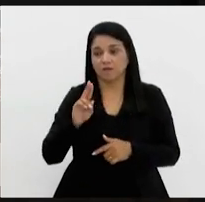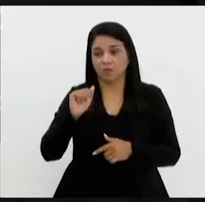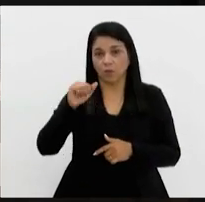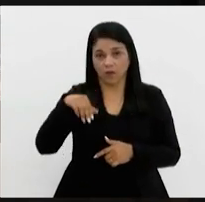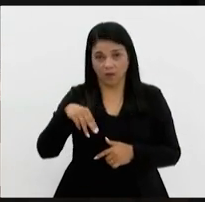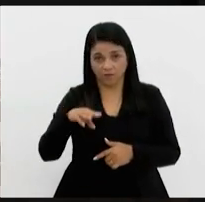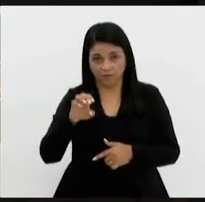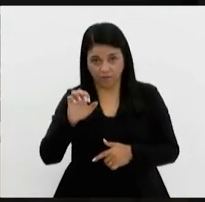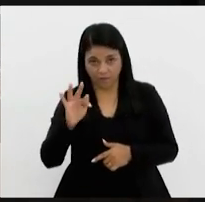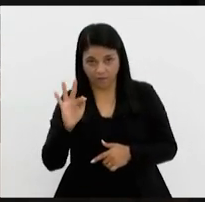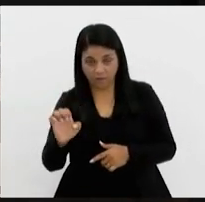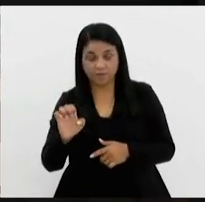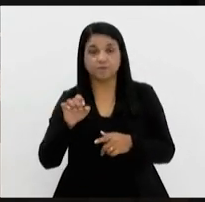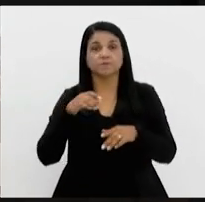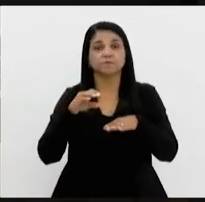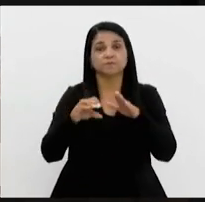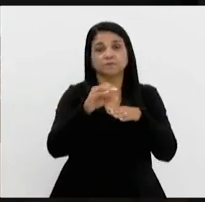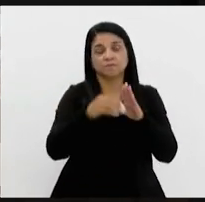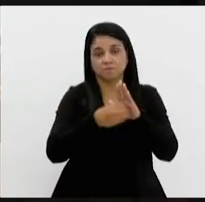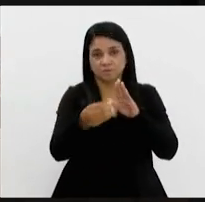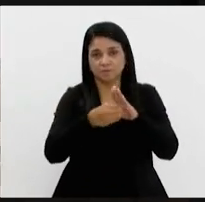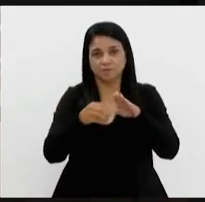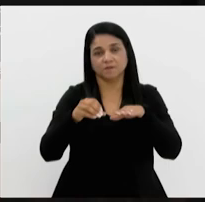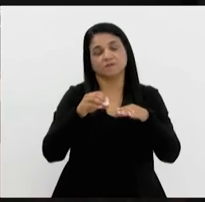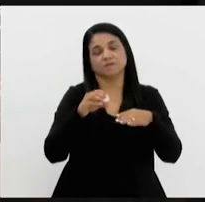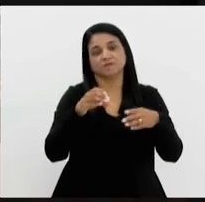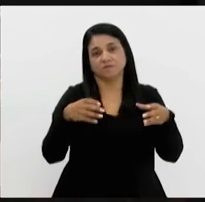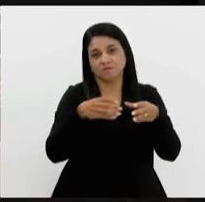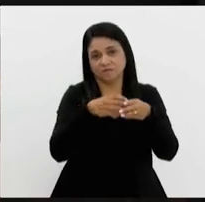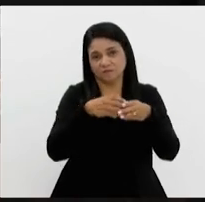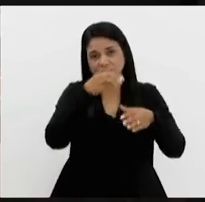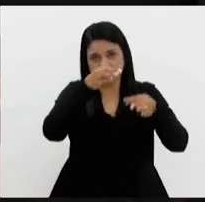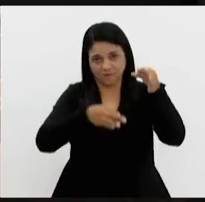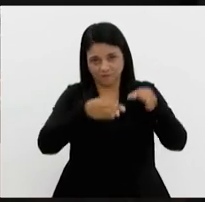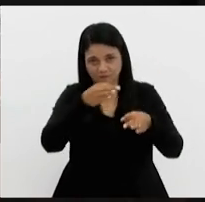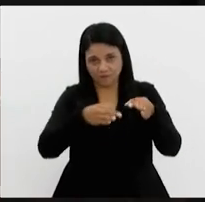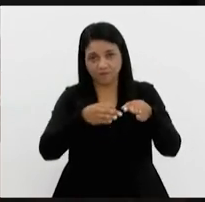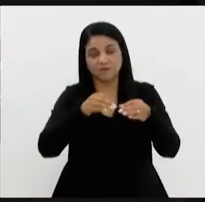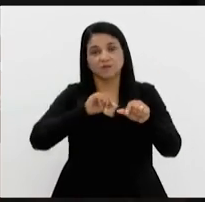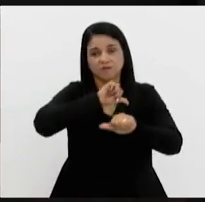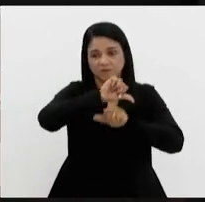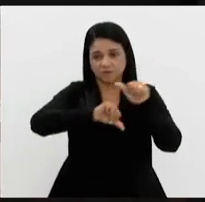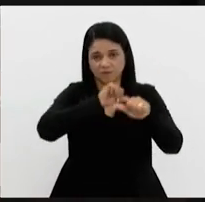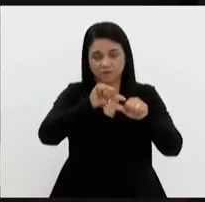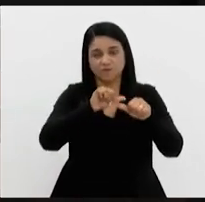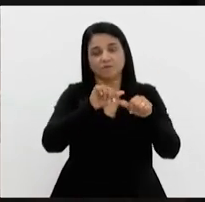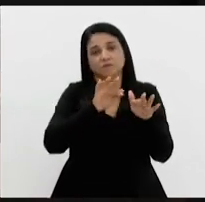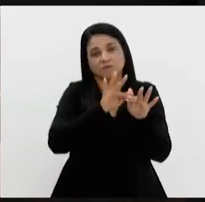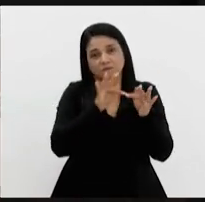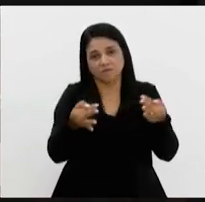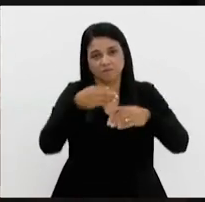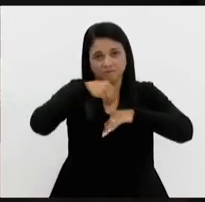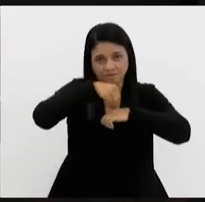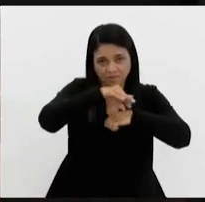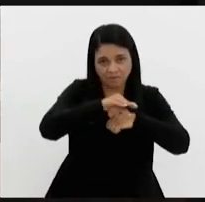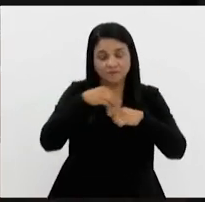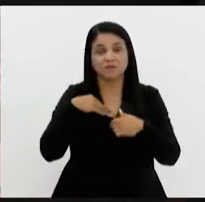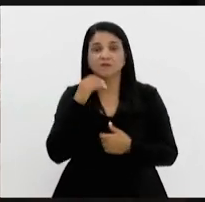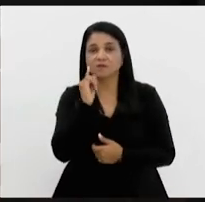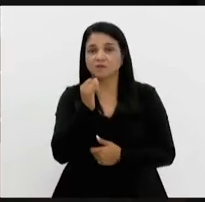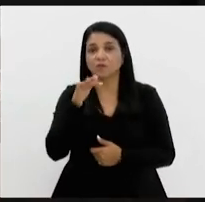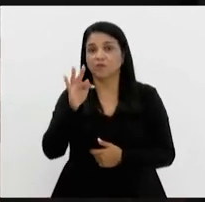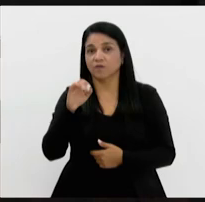da Comissão de Indicações Legislativas pela transformação em indicação simples. Relator, deputado Felipe